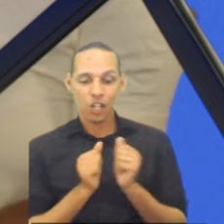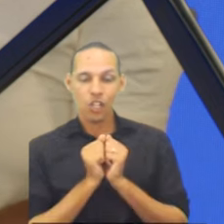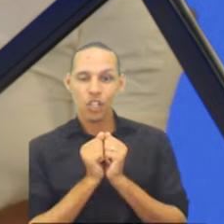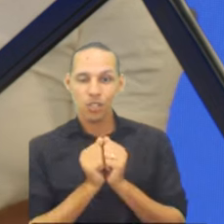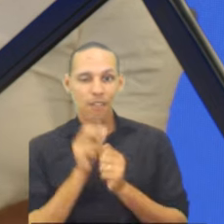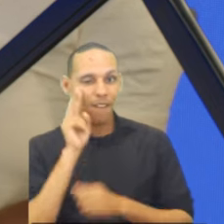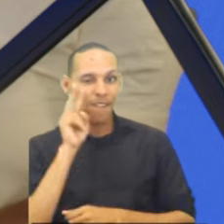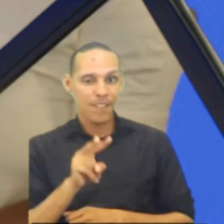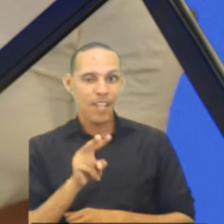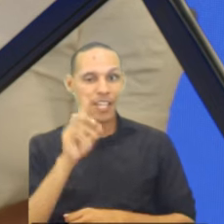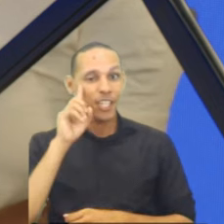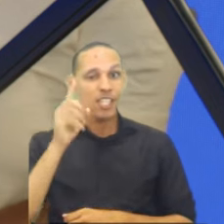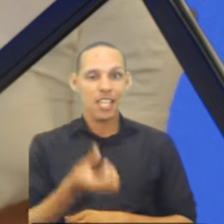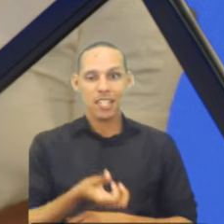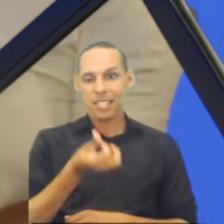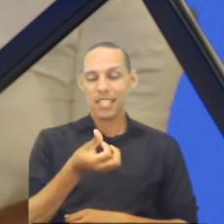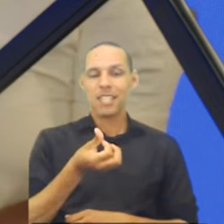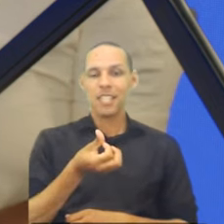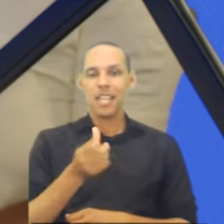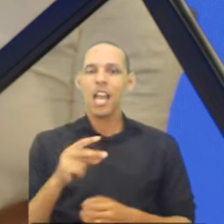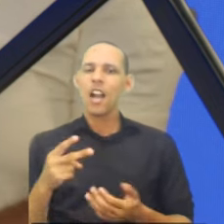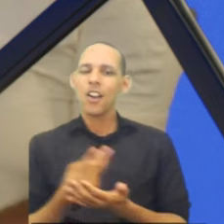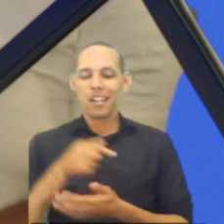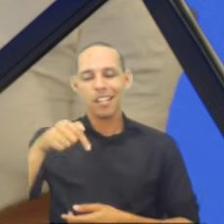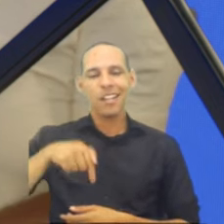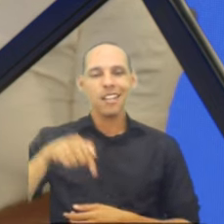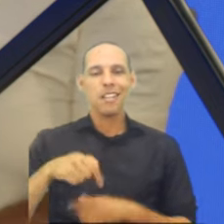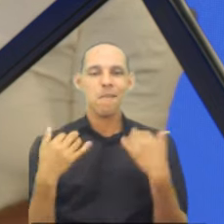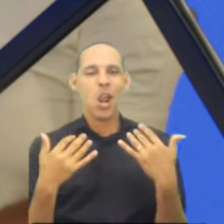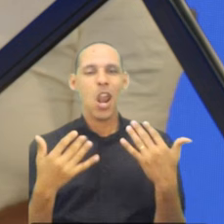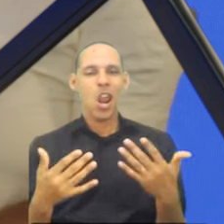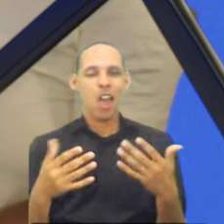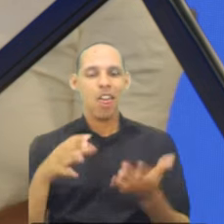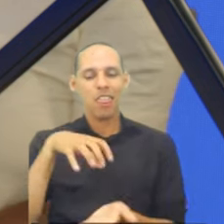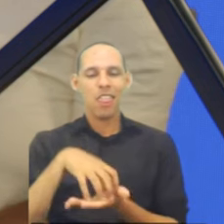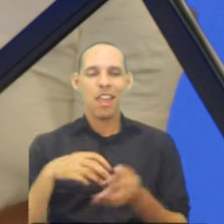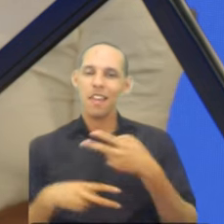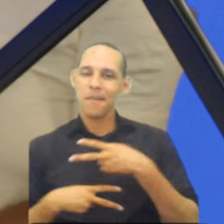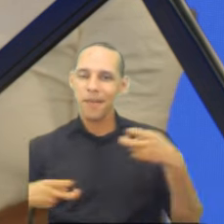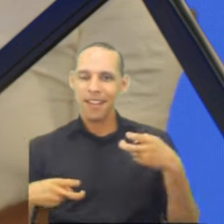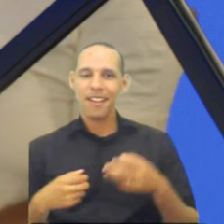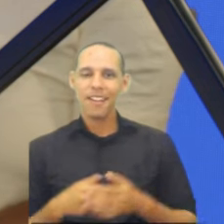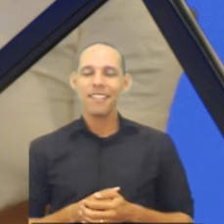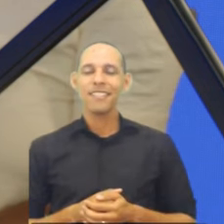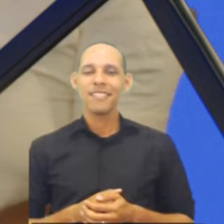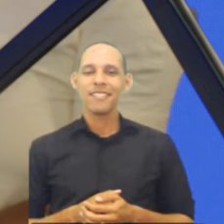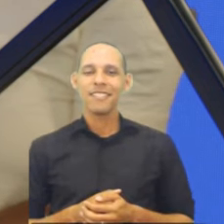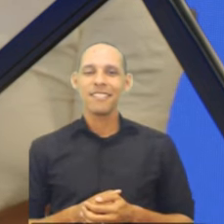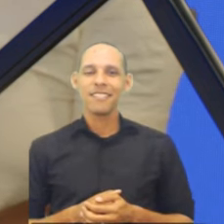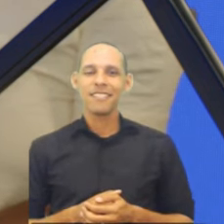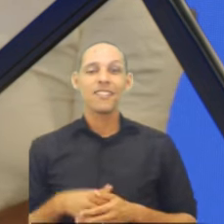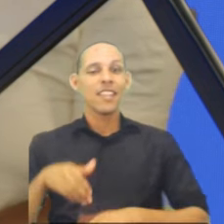presencialmente as palestras do dia 6 e que acontecerá aqui no auditório da sede do sebrai da nossa unidade